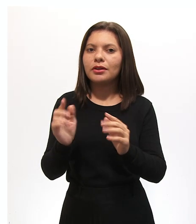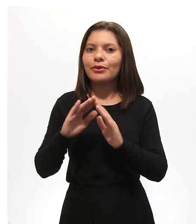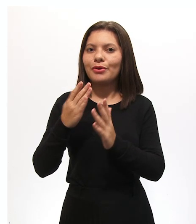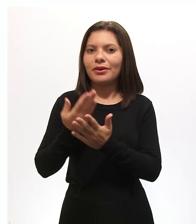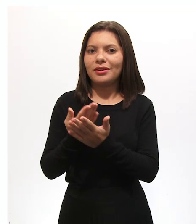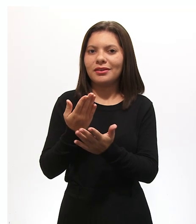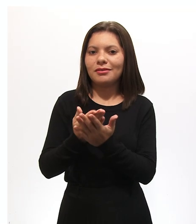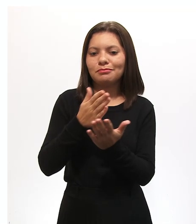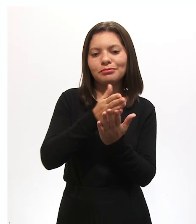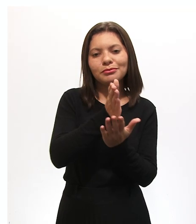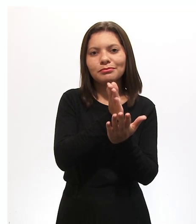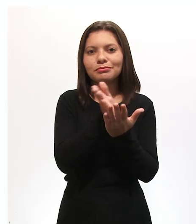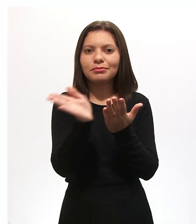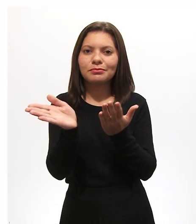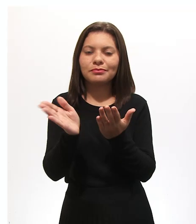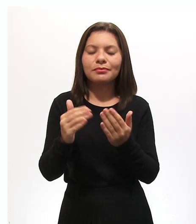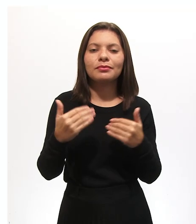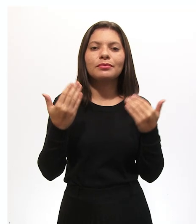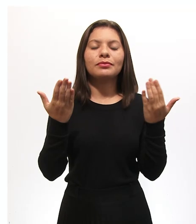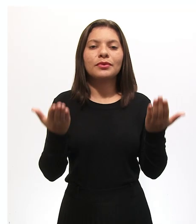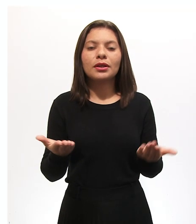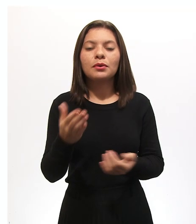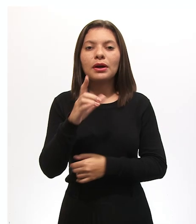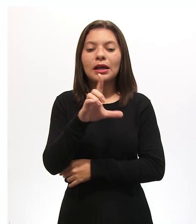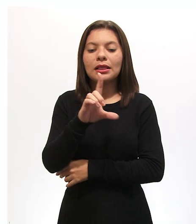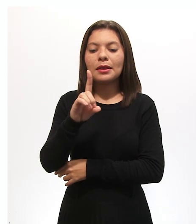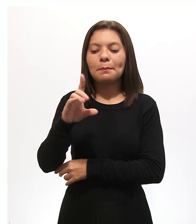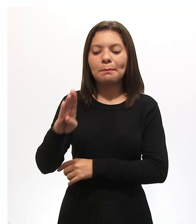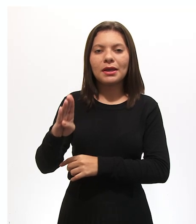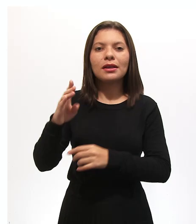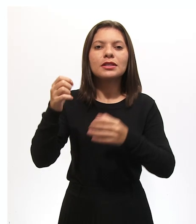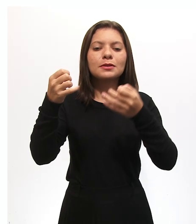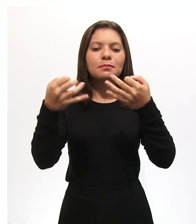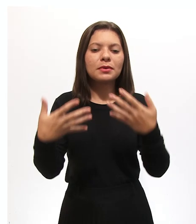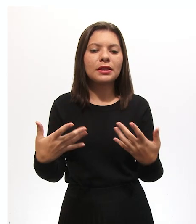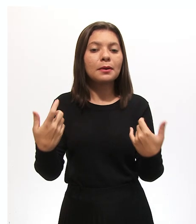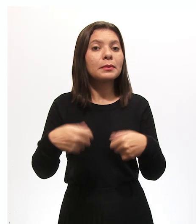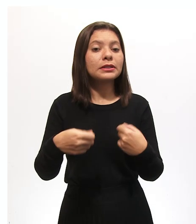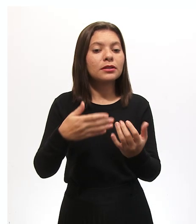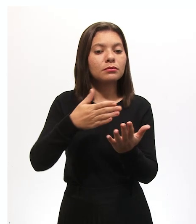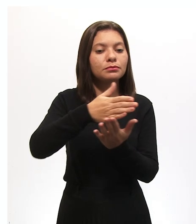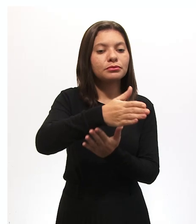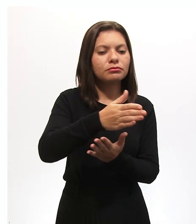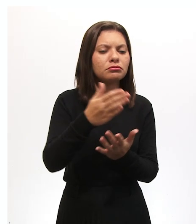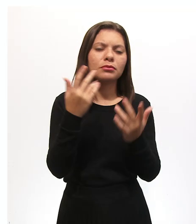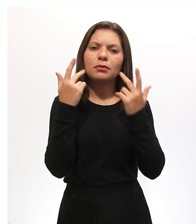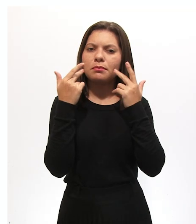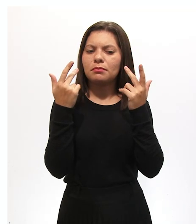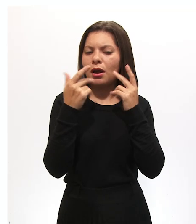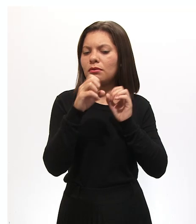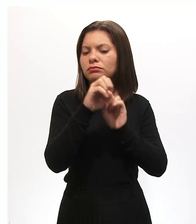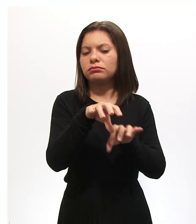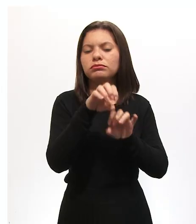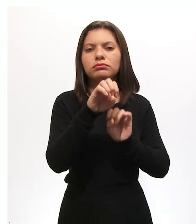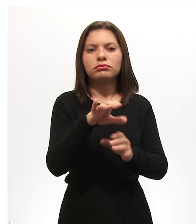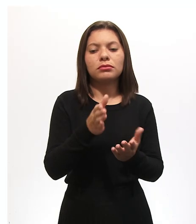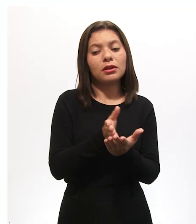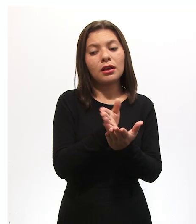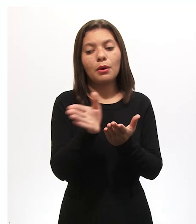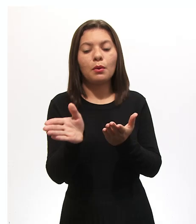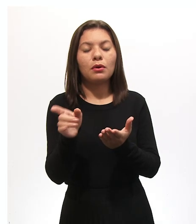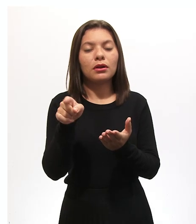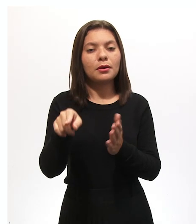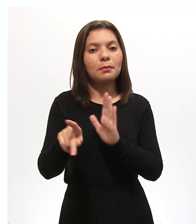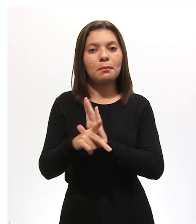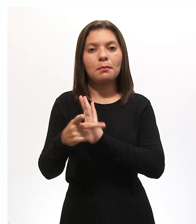a LDB ela vai determinar que o ensino médio tenha uma parte comum e a outra